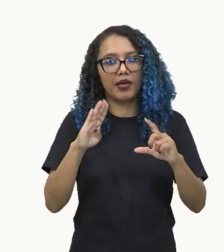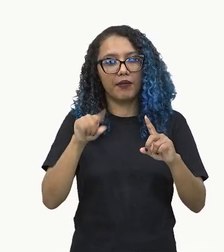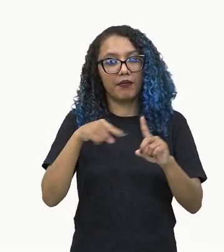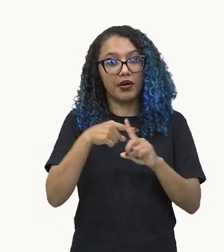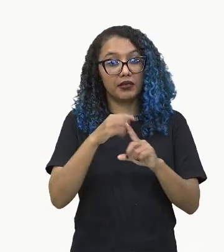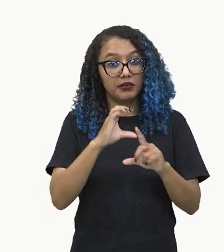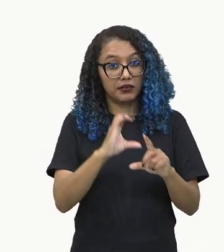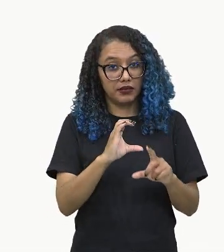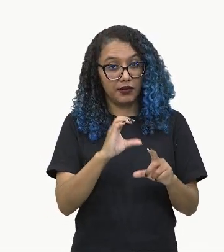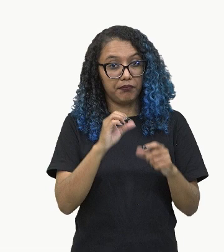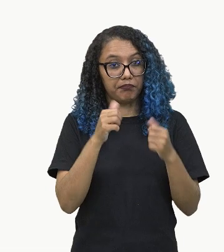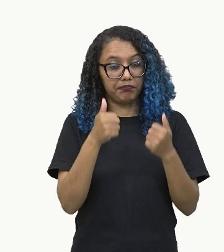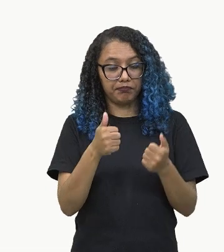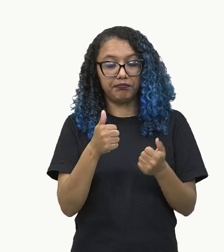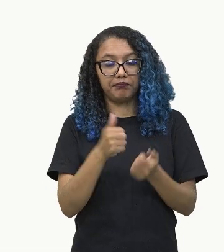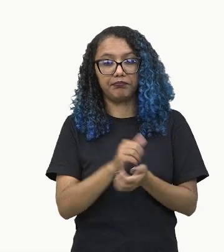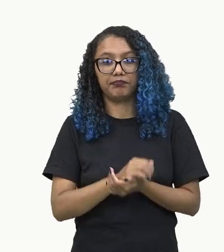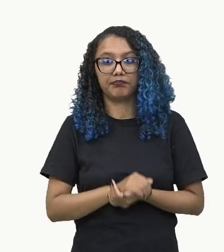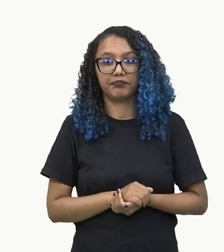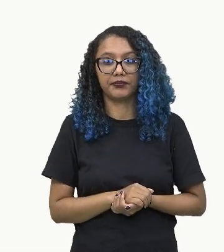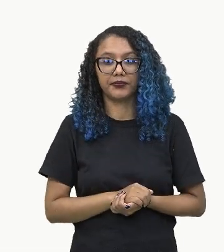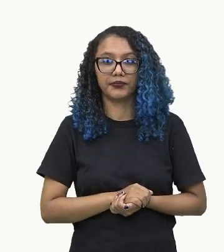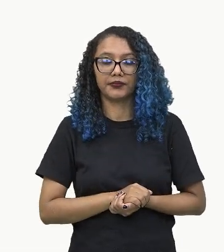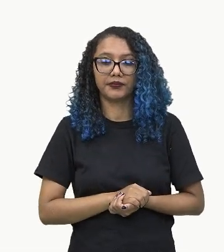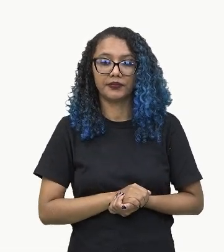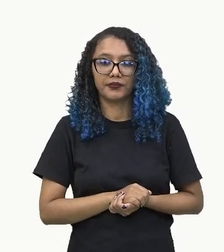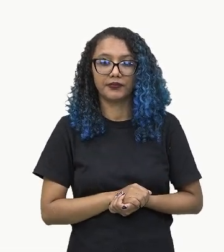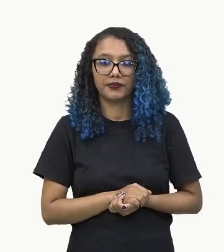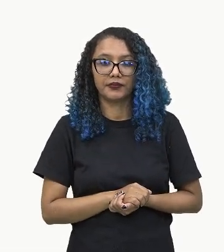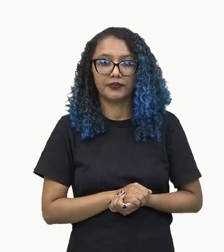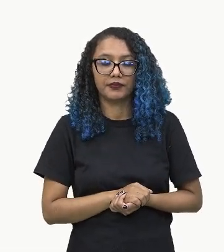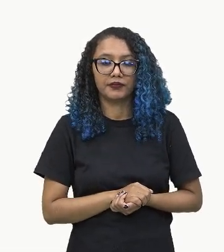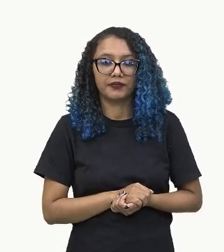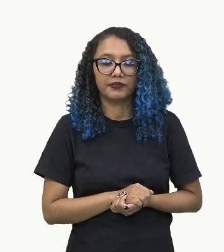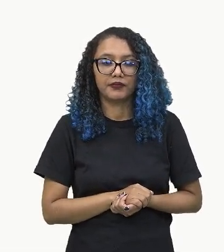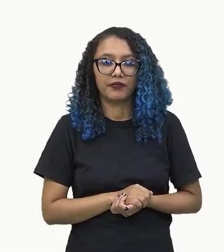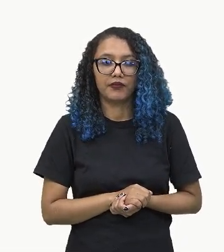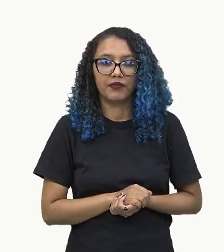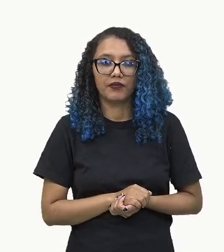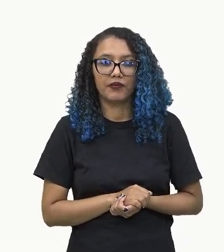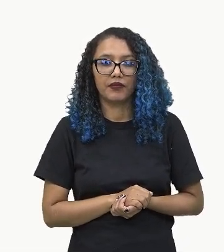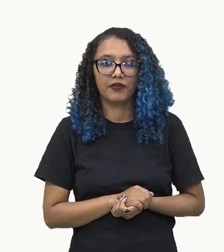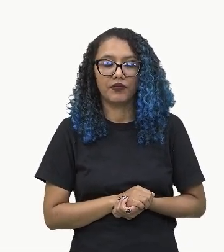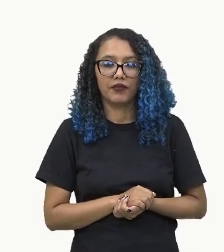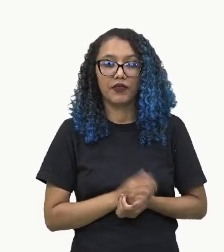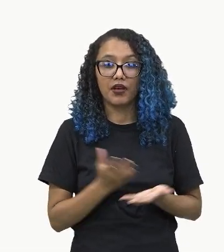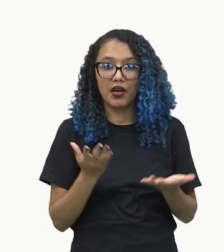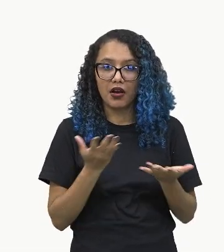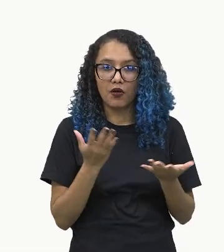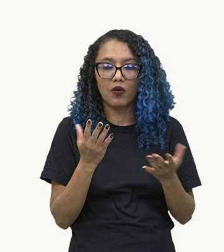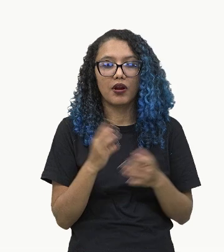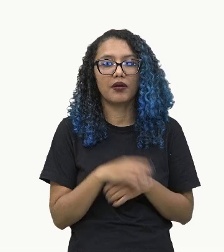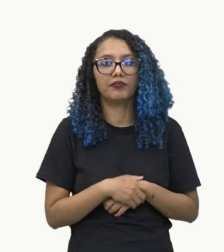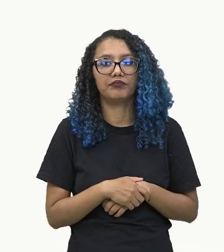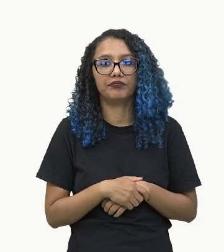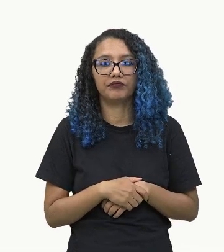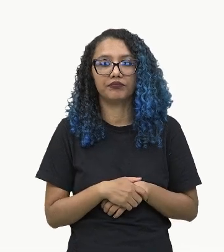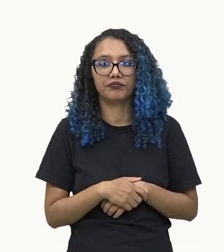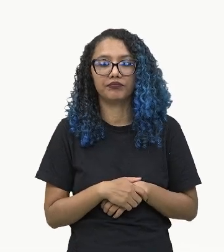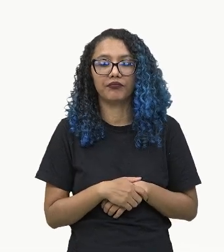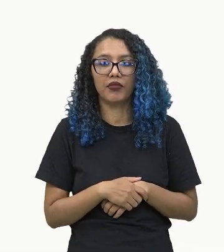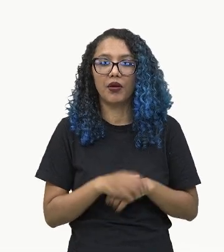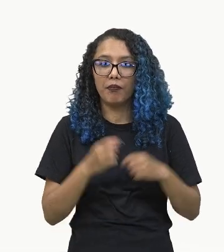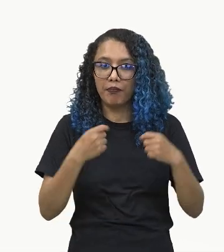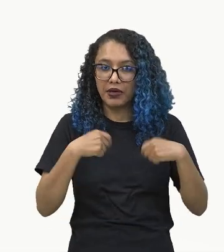Tá? Então, o que a gente já aprendeu? que a gente tem que passar